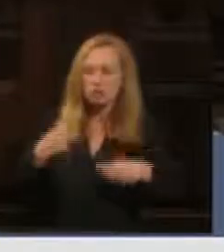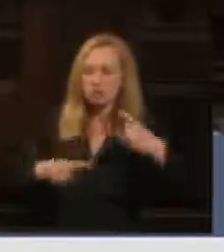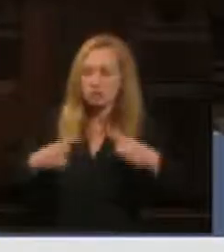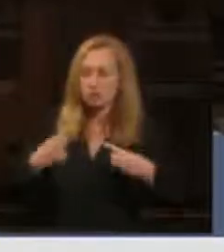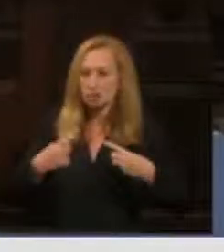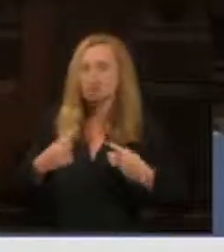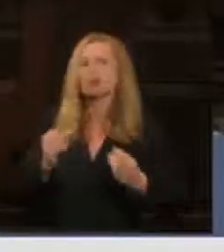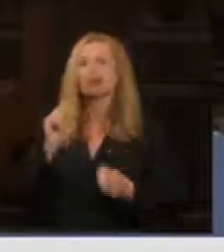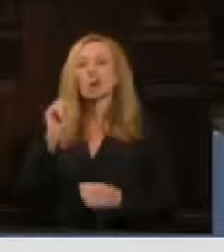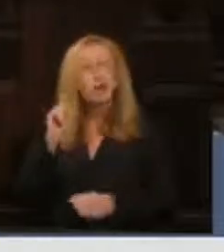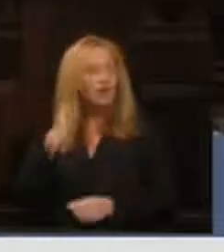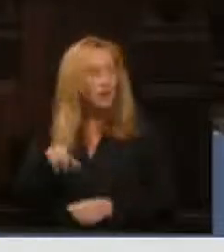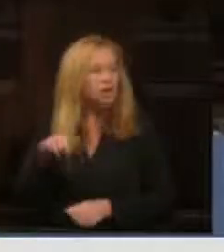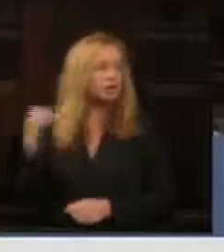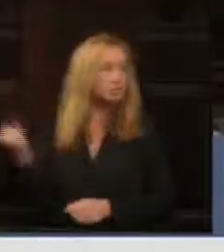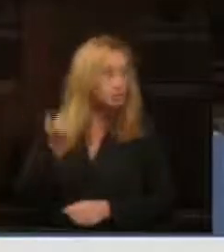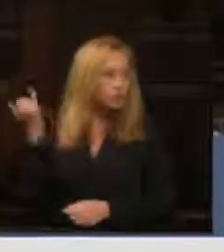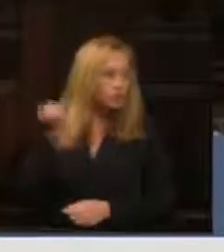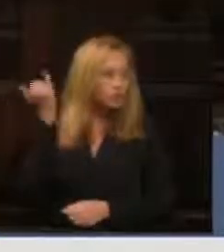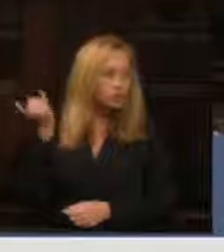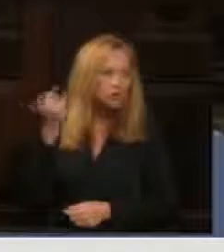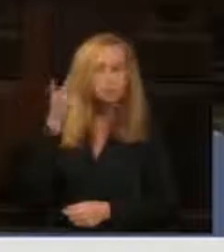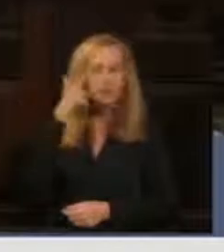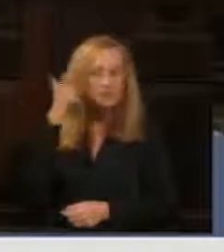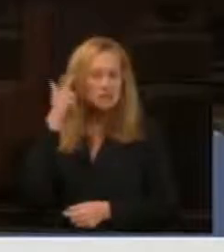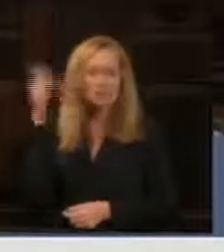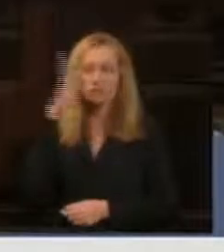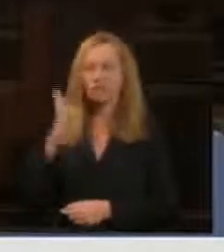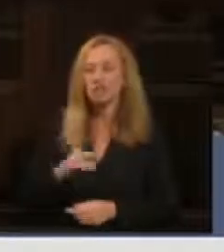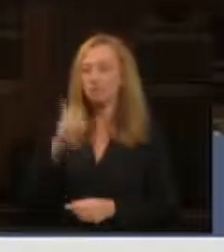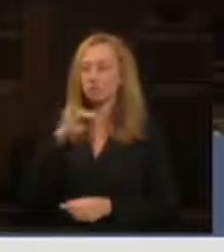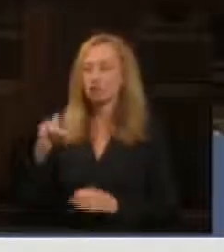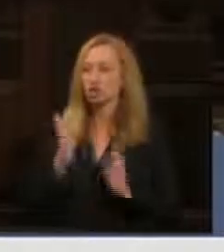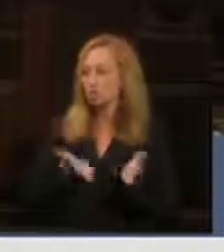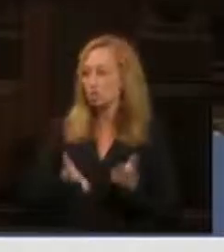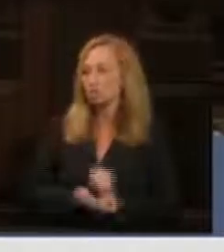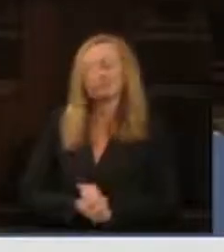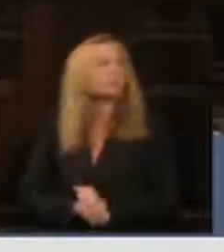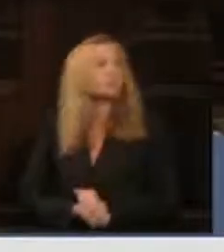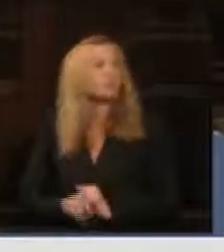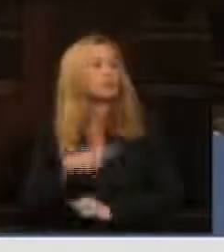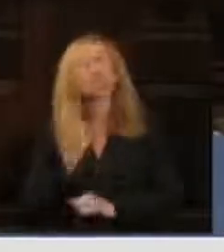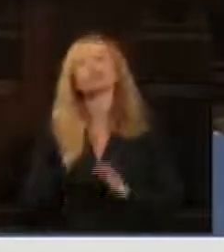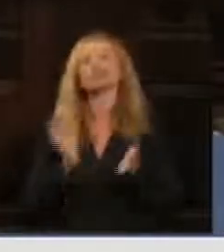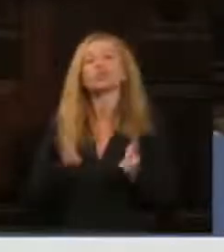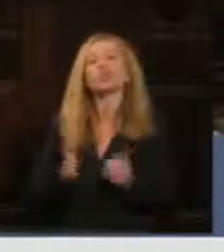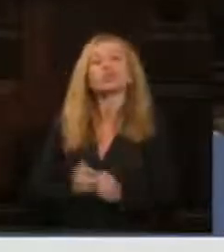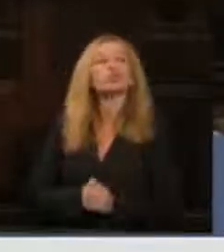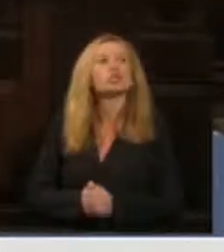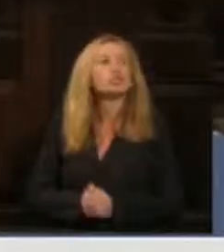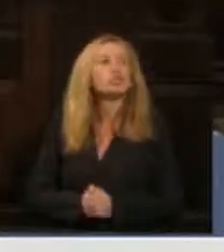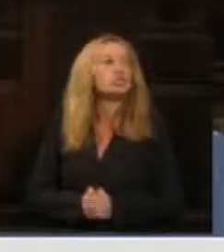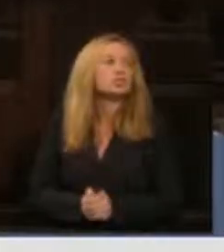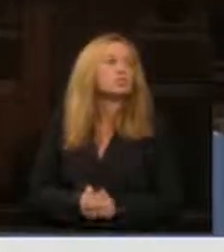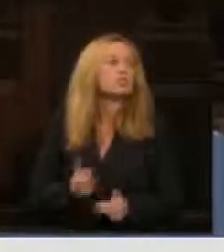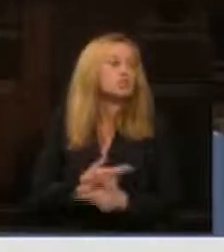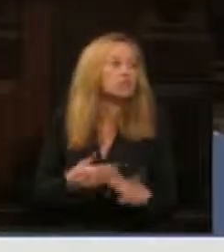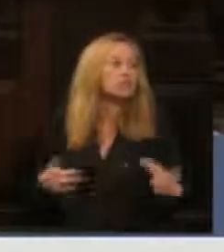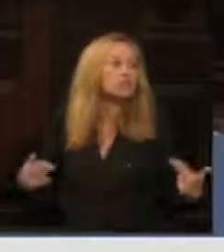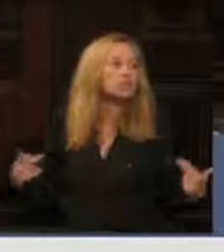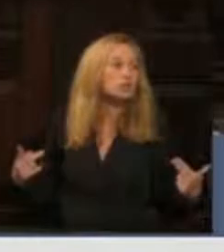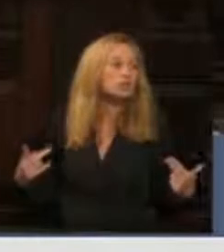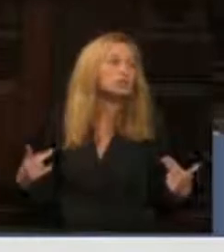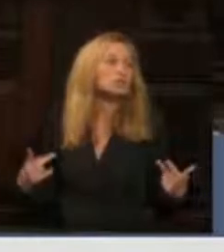Brasil e o Rio de Janeiro de hoje. A gente hoje aqui na Assembleia Legislativa teve diversas manifestações de solidariedade à